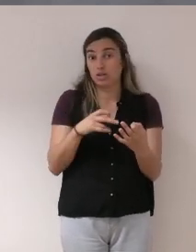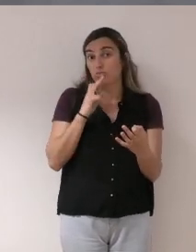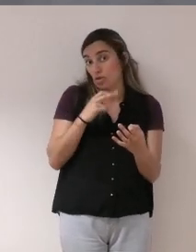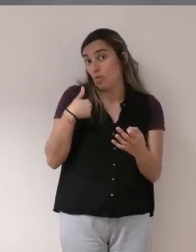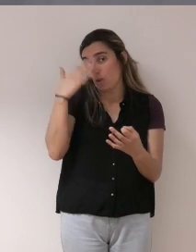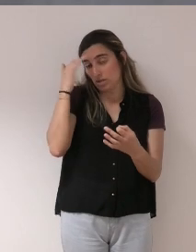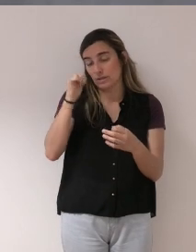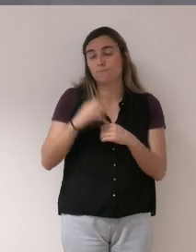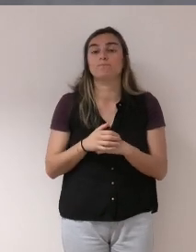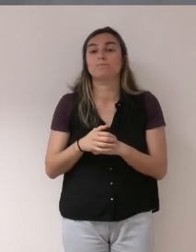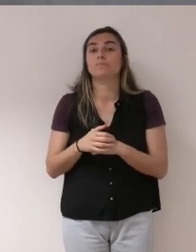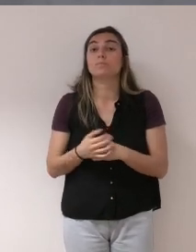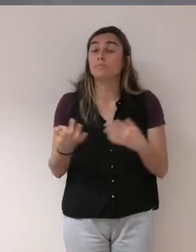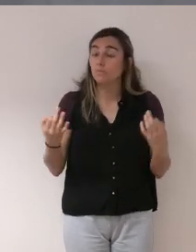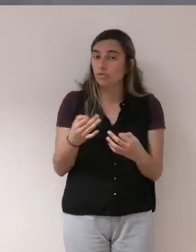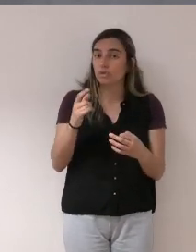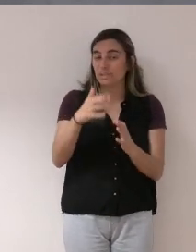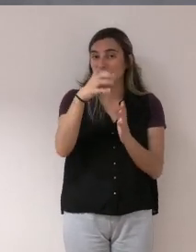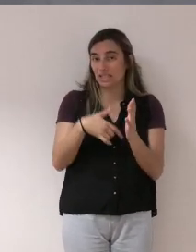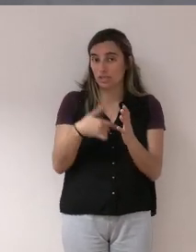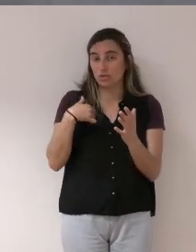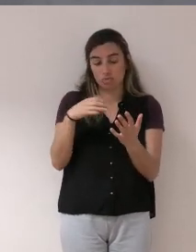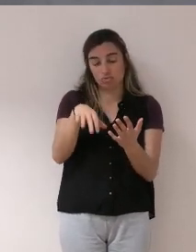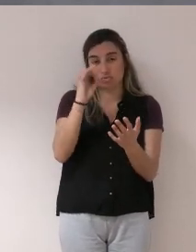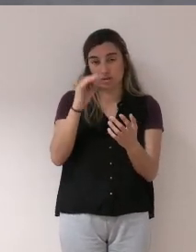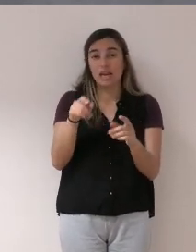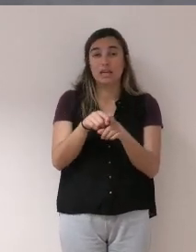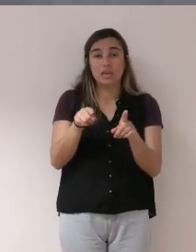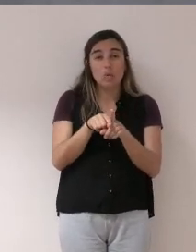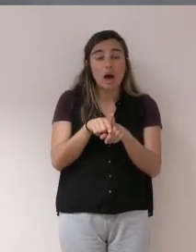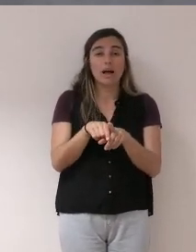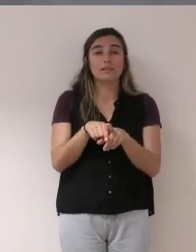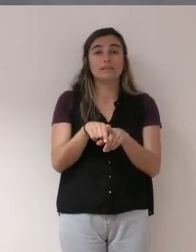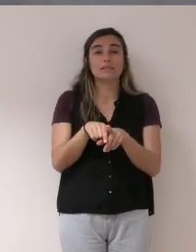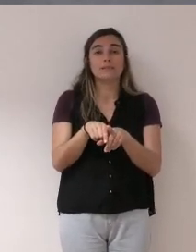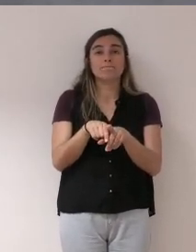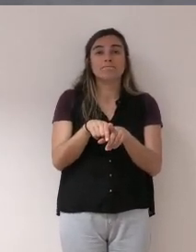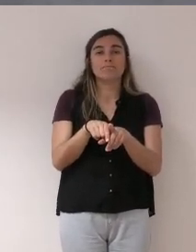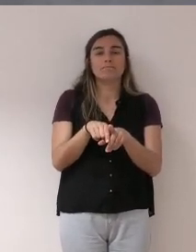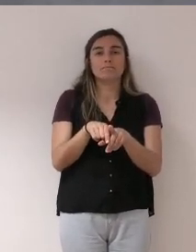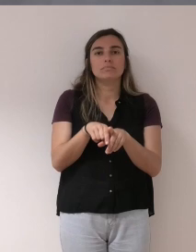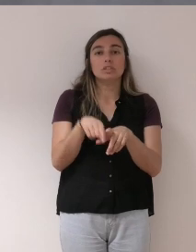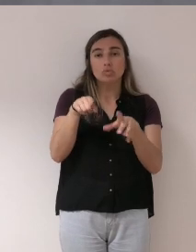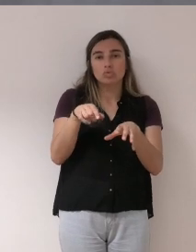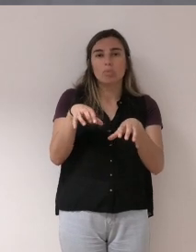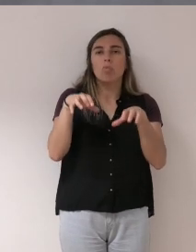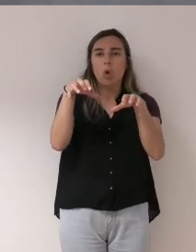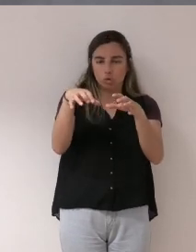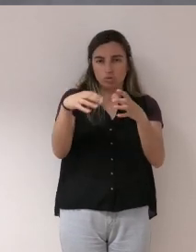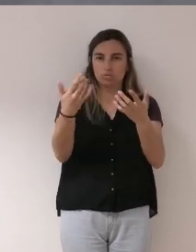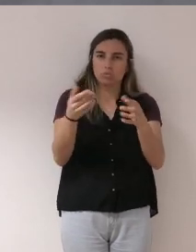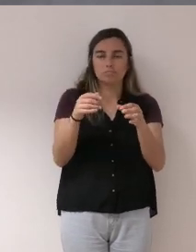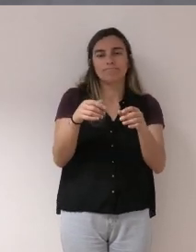Há um texto que eu tinha aqui selecionado deste ensaio, A Humanidade dos Monstros, que tem um bocado a ver com esta discussão, né? Que é o